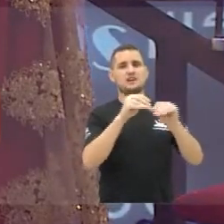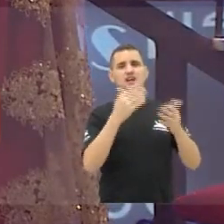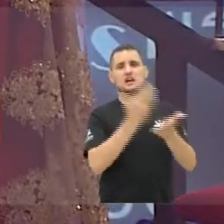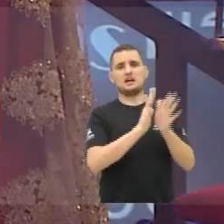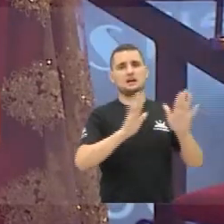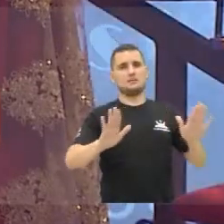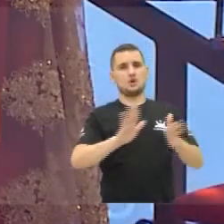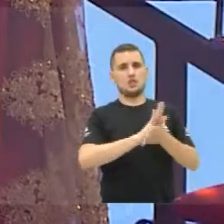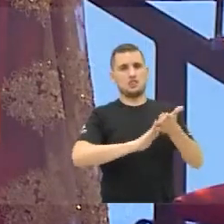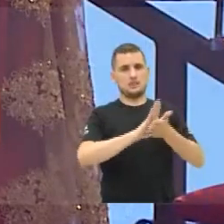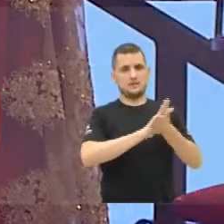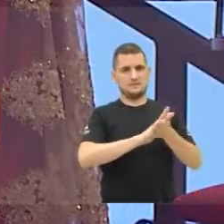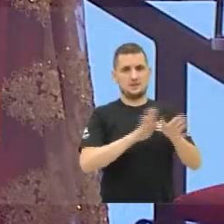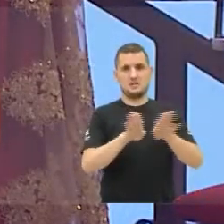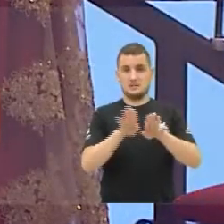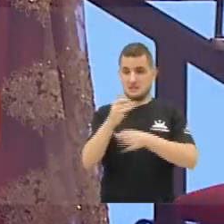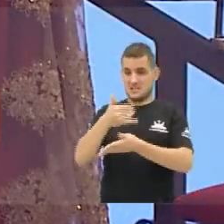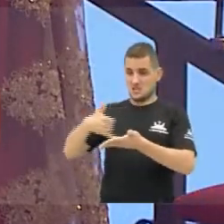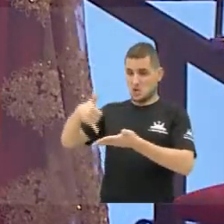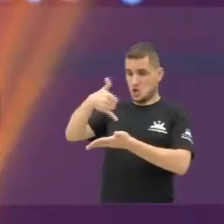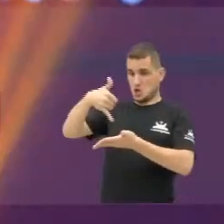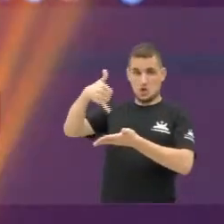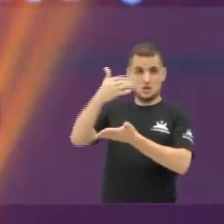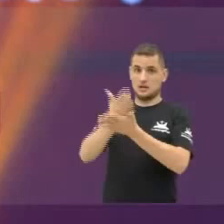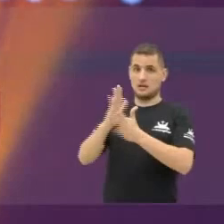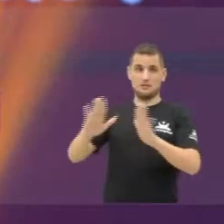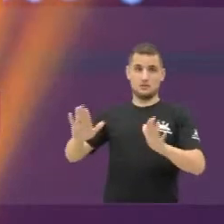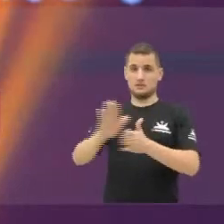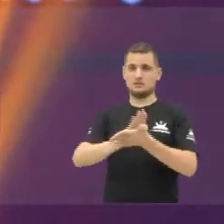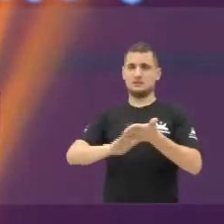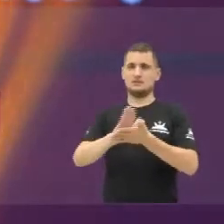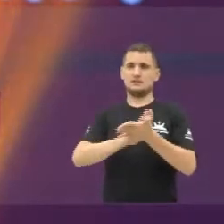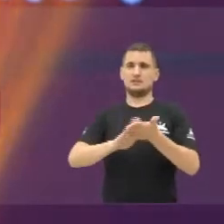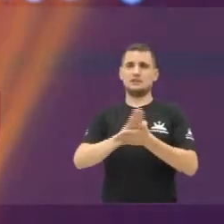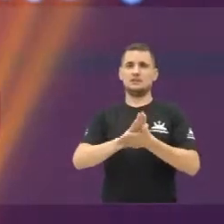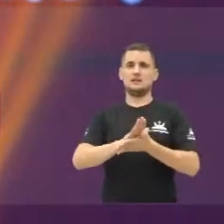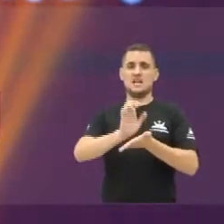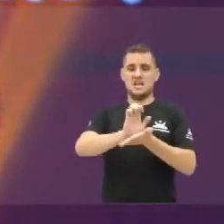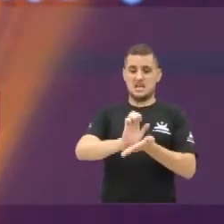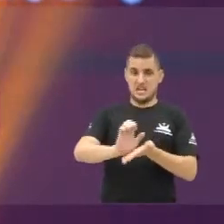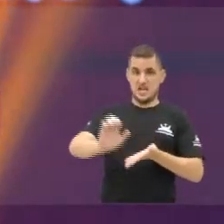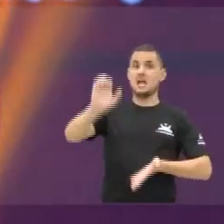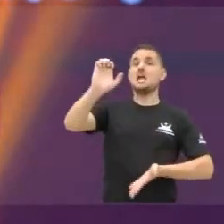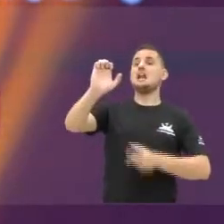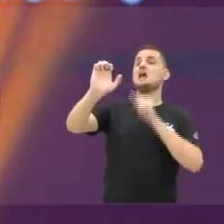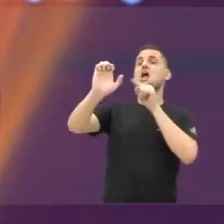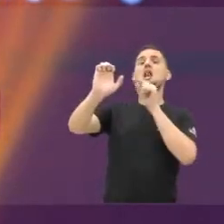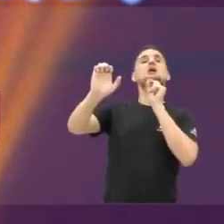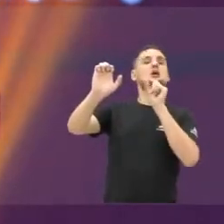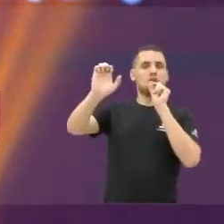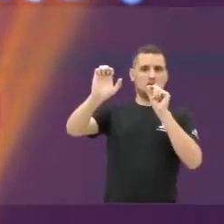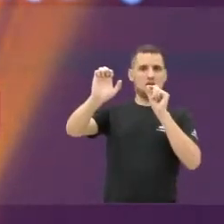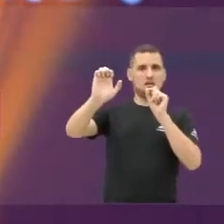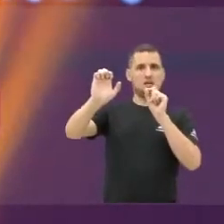a ânfora de óleo não se esvaziou. Elias, aquele grande homem que desafiou